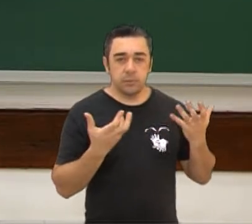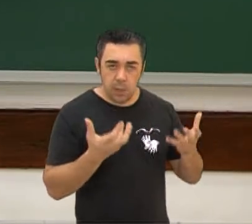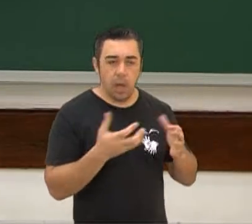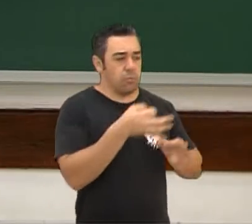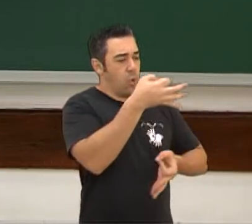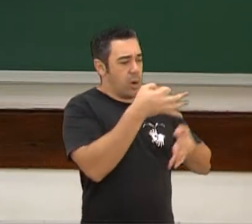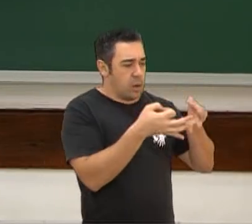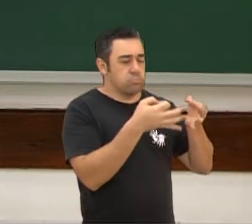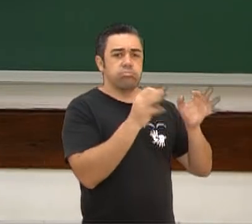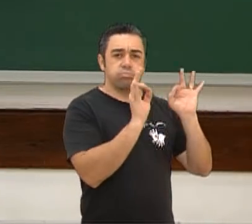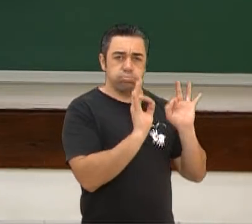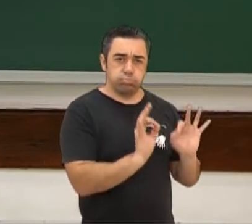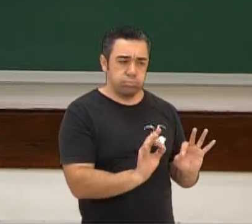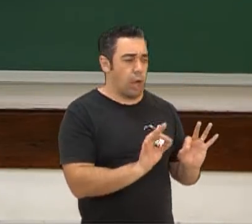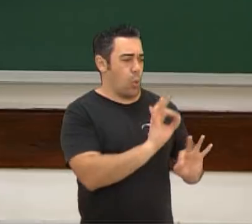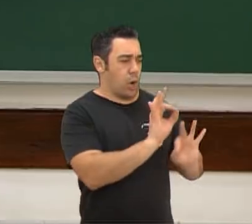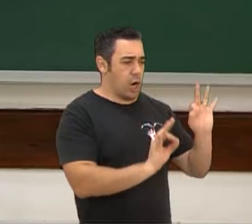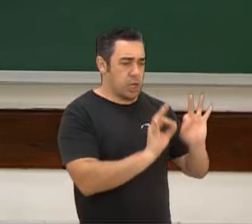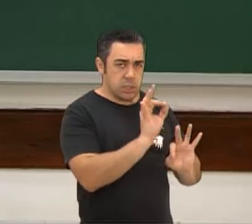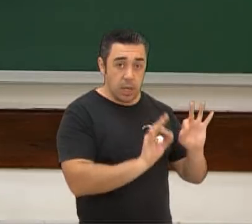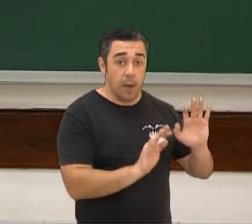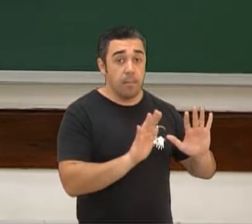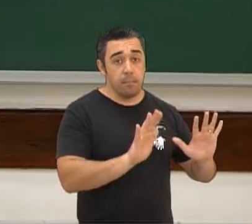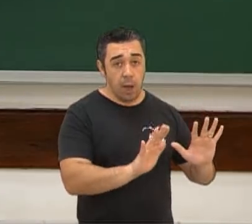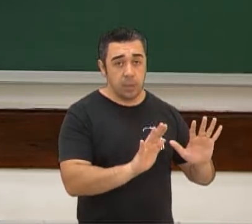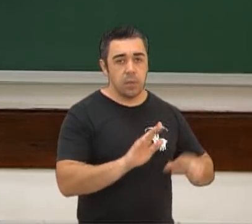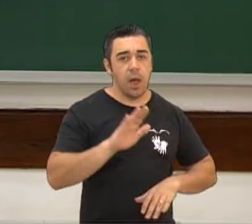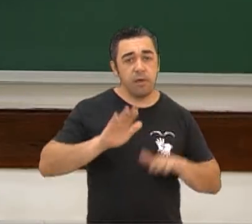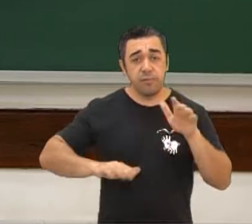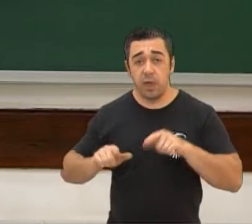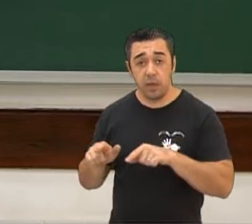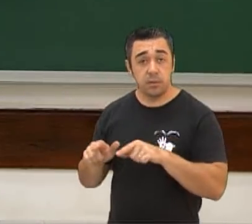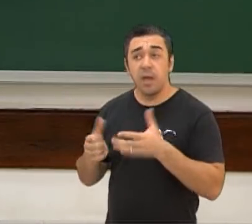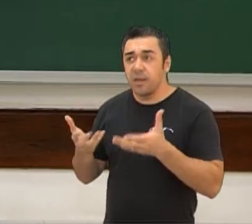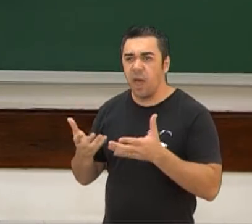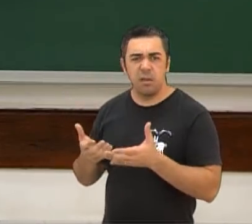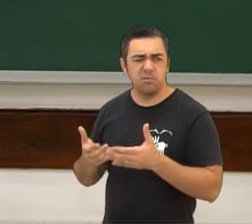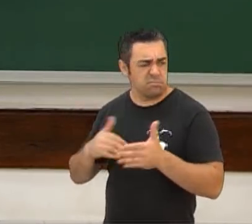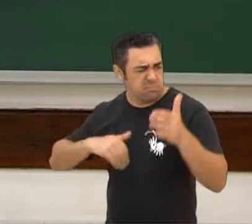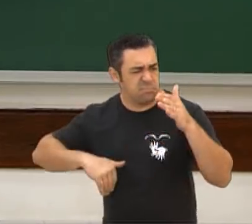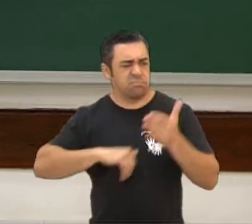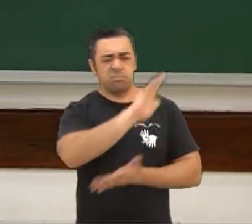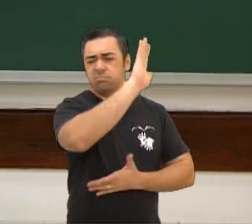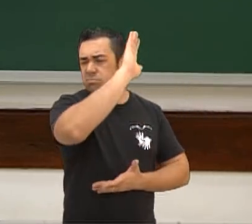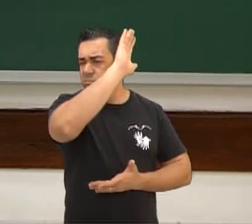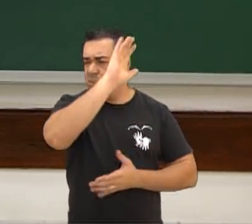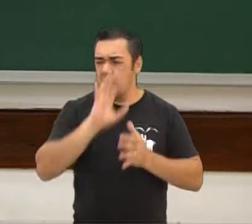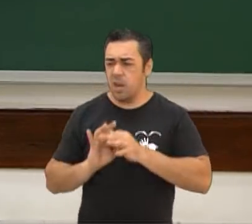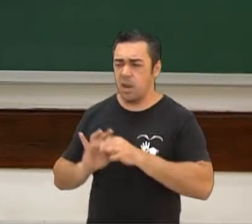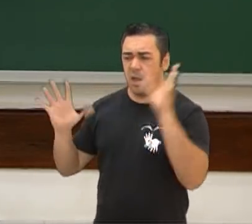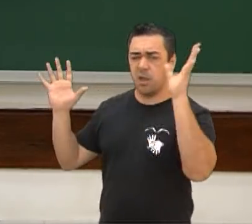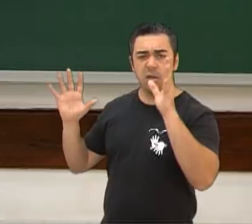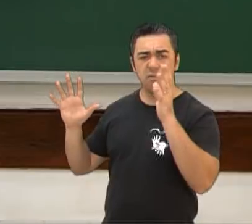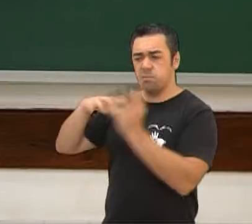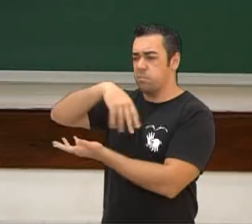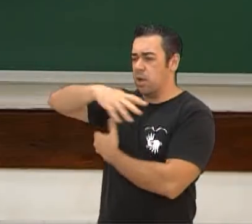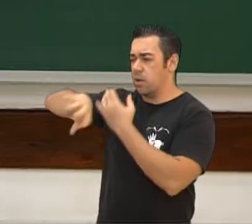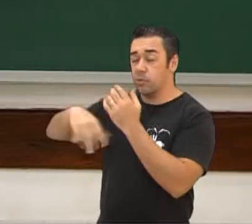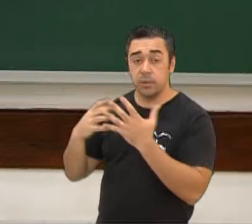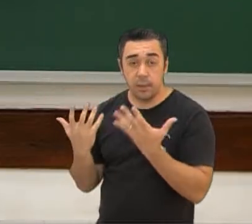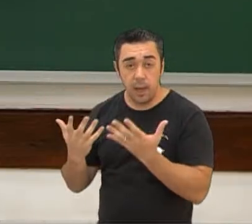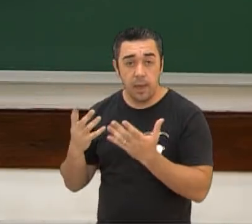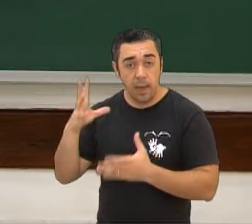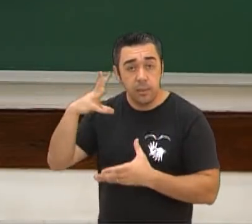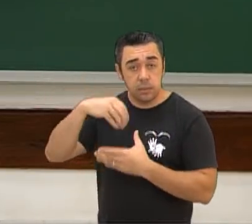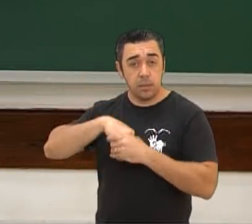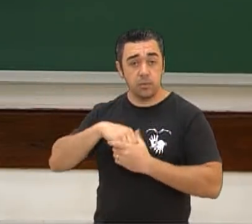ordem, certinho, tudo mais, só que às vezes você quer chutar o balde, né? E às vezes existe uma pulsão de caos, né? Uma força